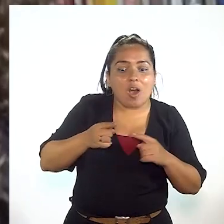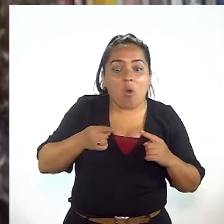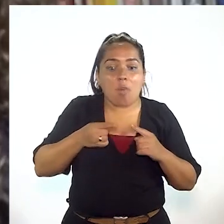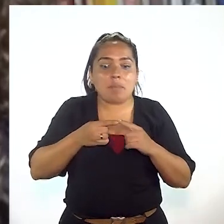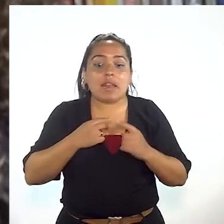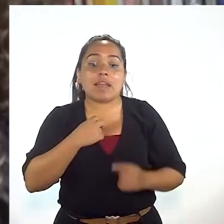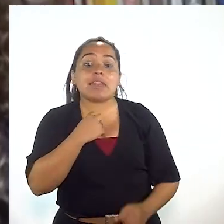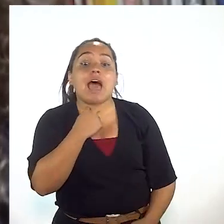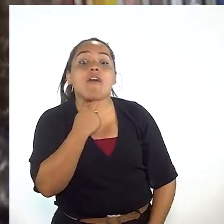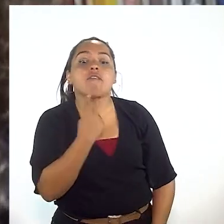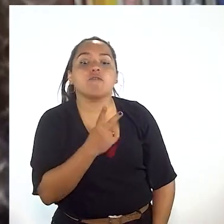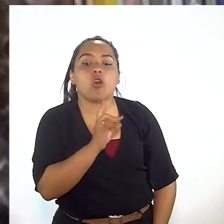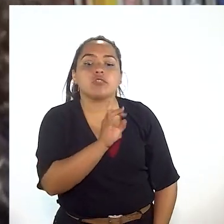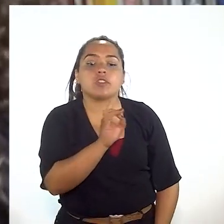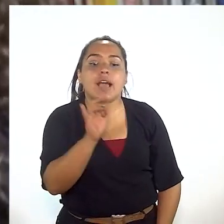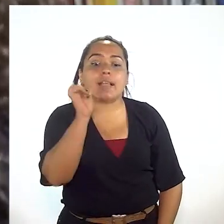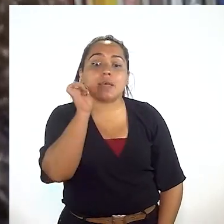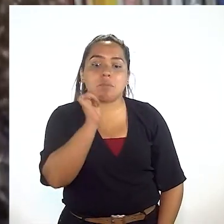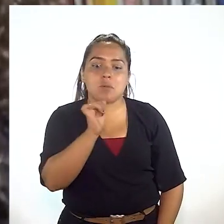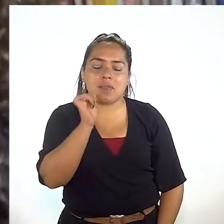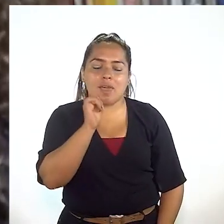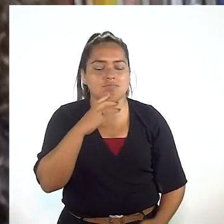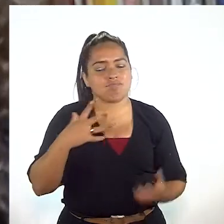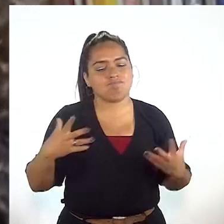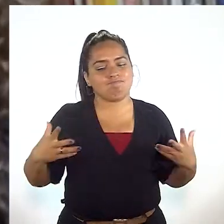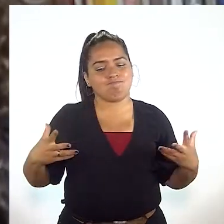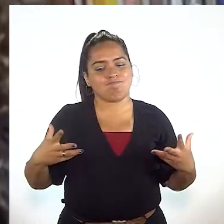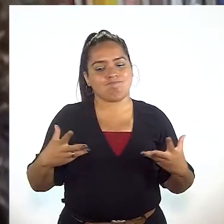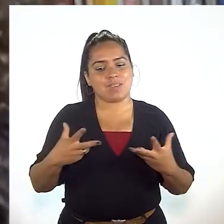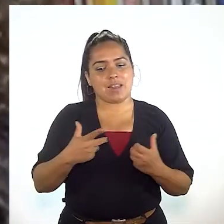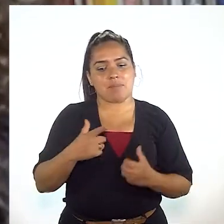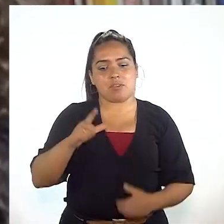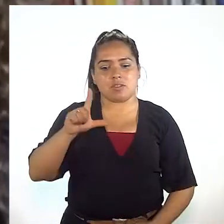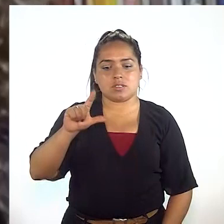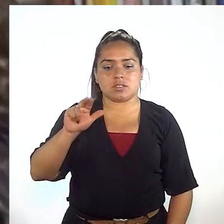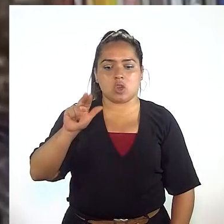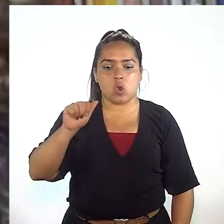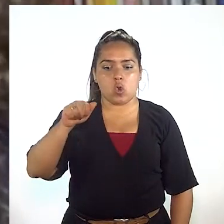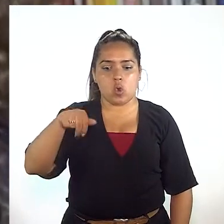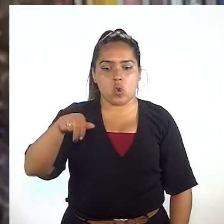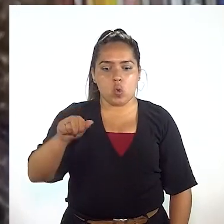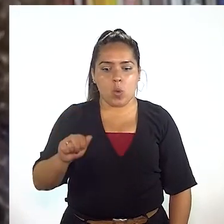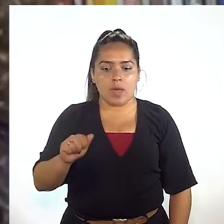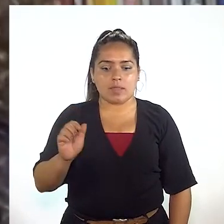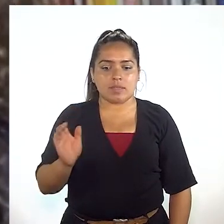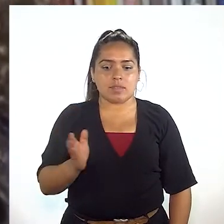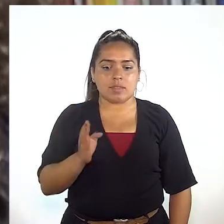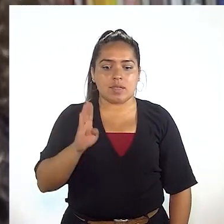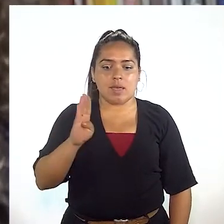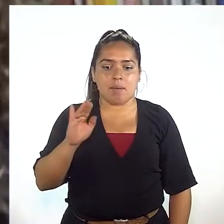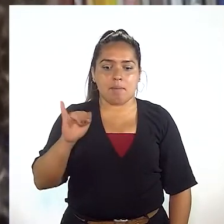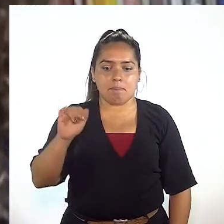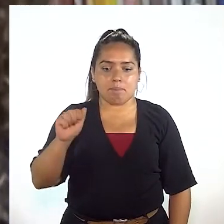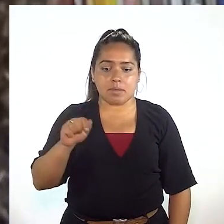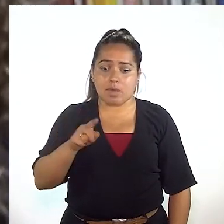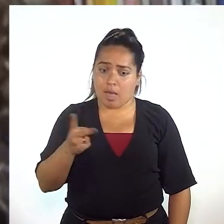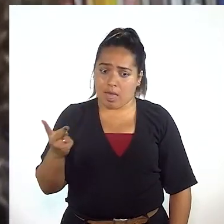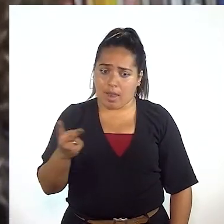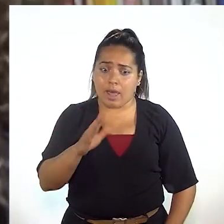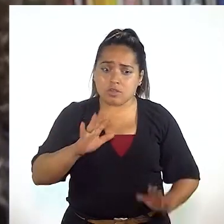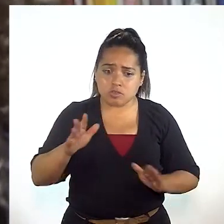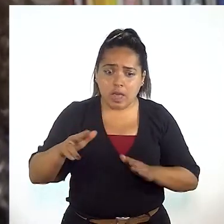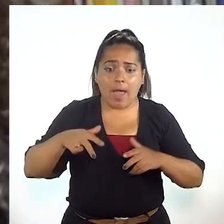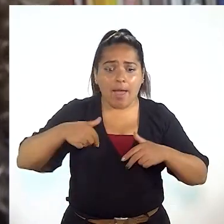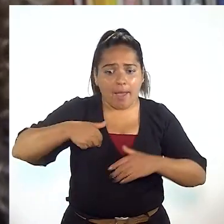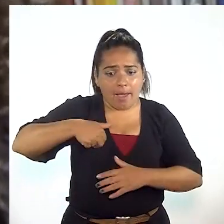adquirido e o conhecimento prático, né? O conhecimento na voz aí dessas empreendedoras maravilhosas, Joana, Bia, né? Que já estão fazendo